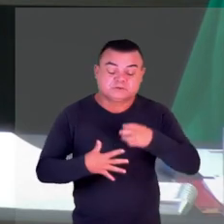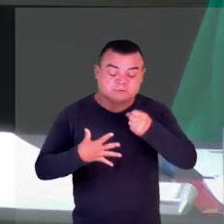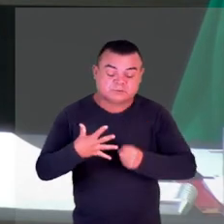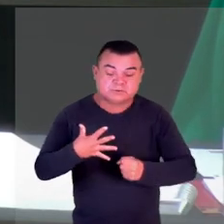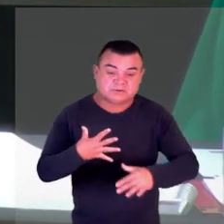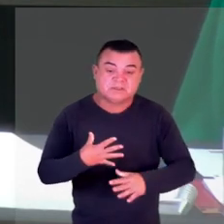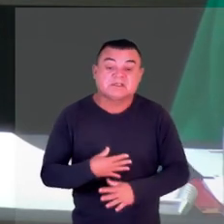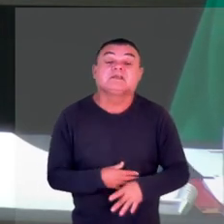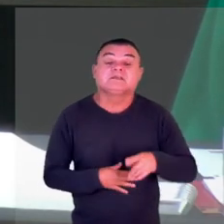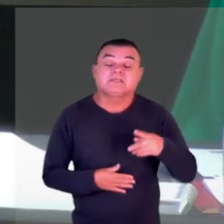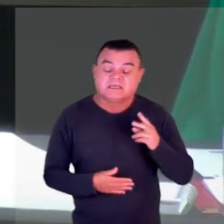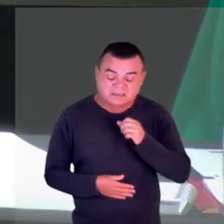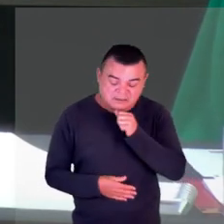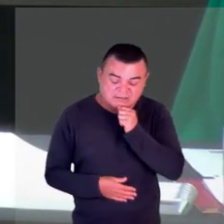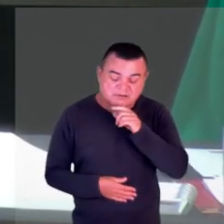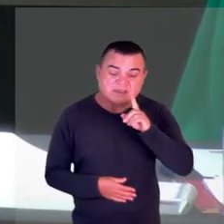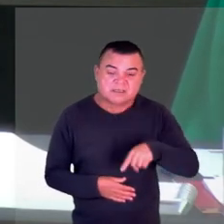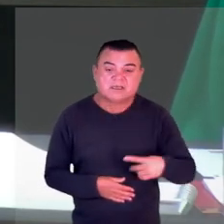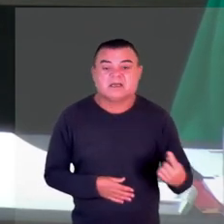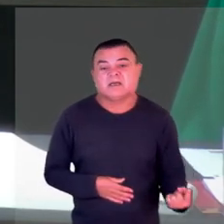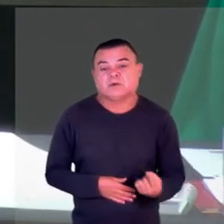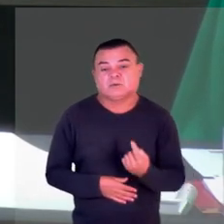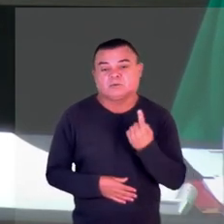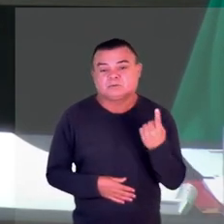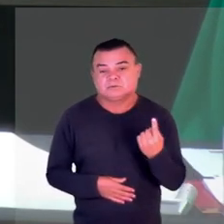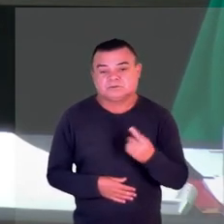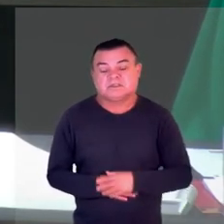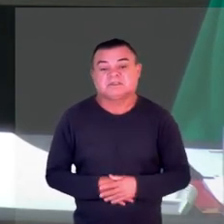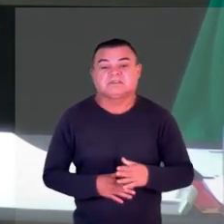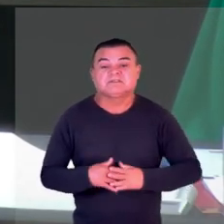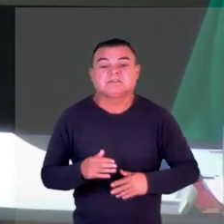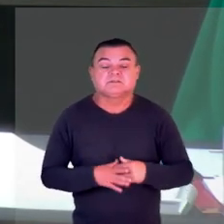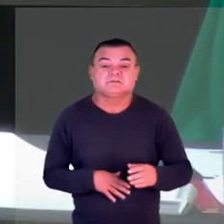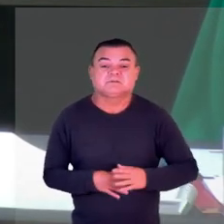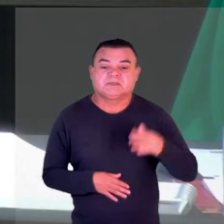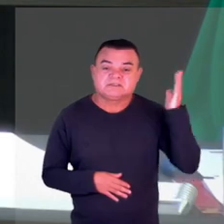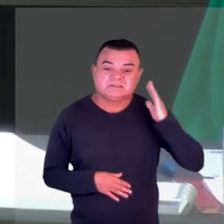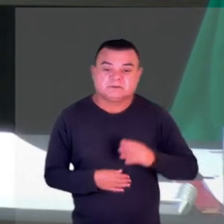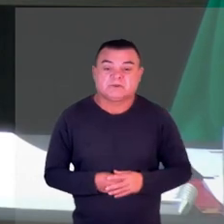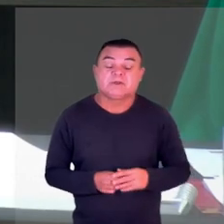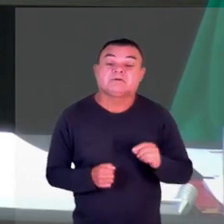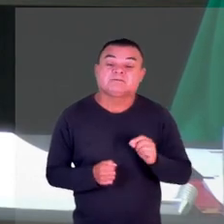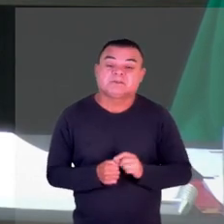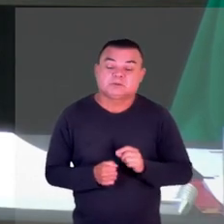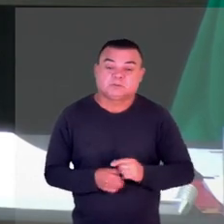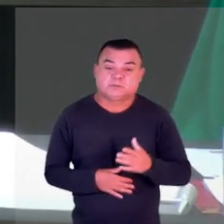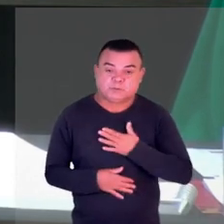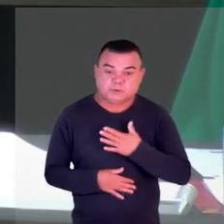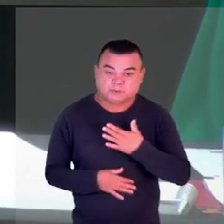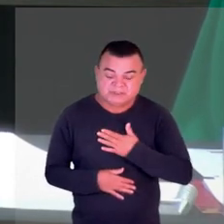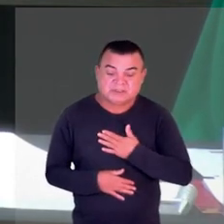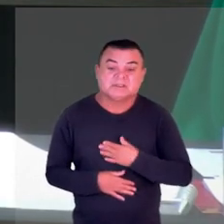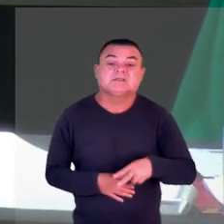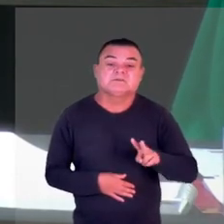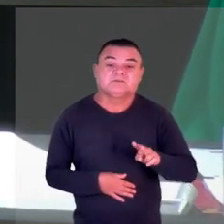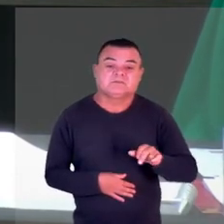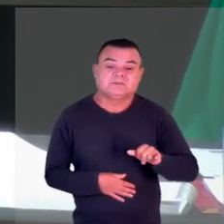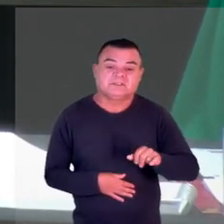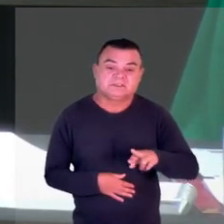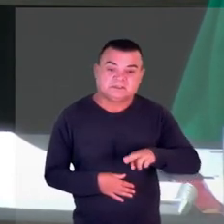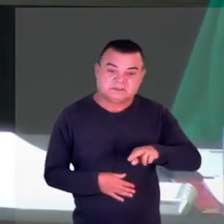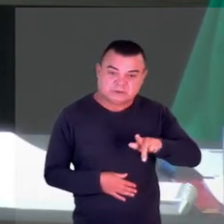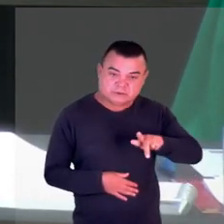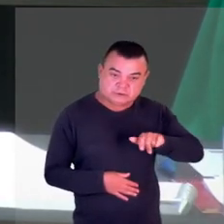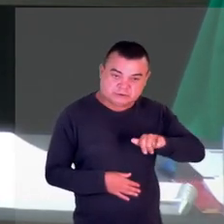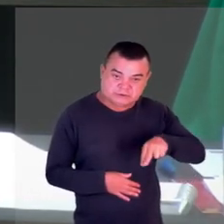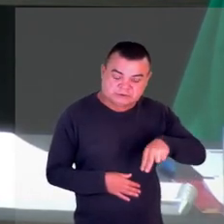civil pública nessa área no Brasil e foi subscrita pelo MPE por mim por Virgínia colega do mpt na época